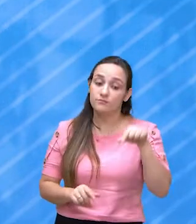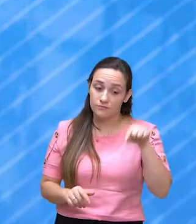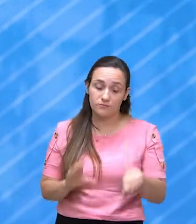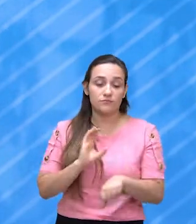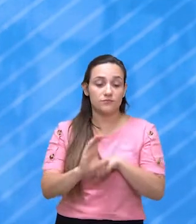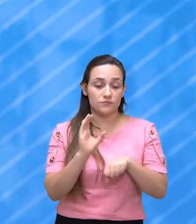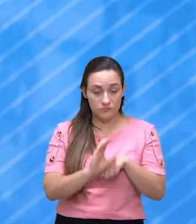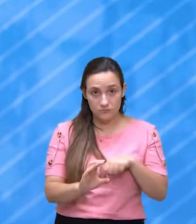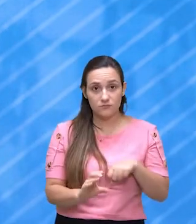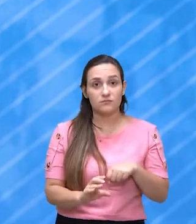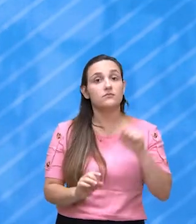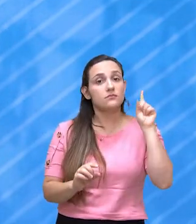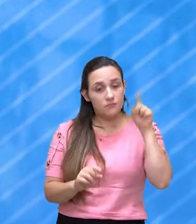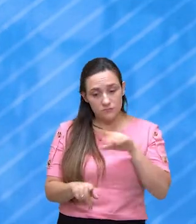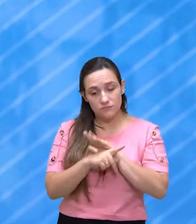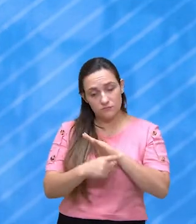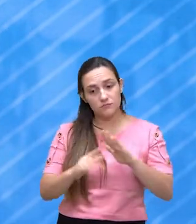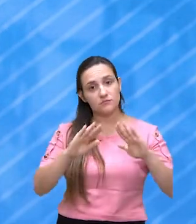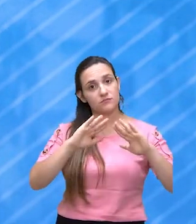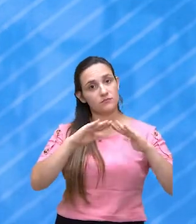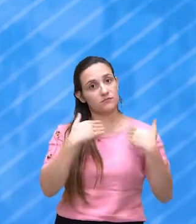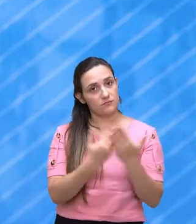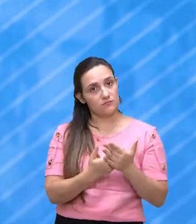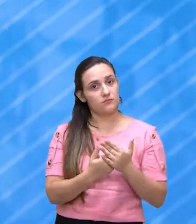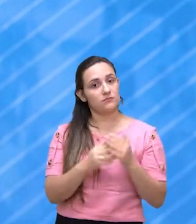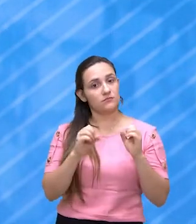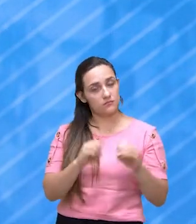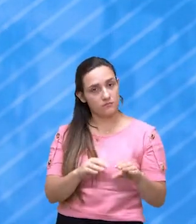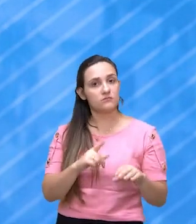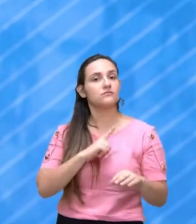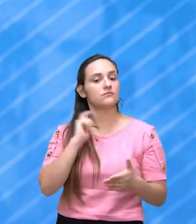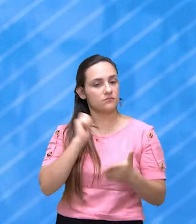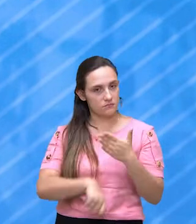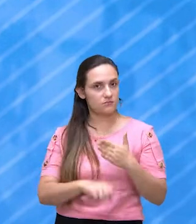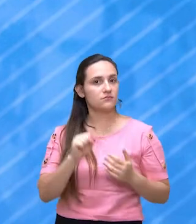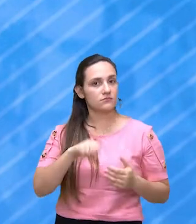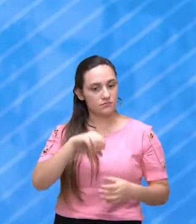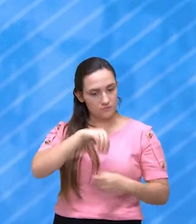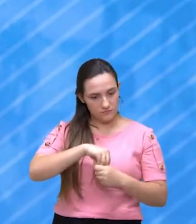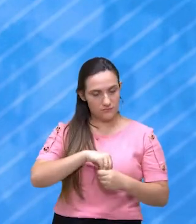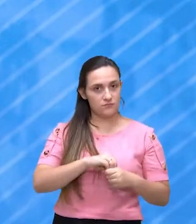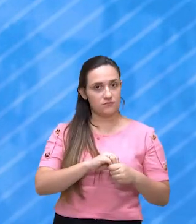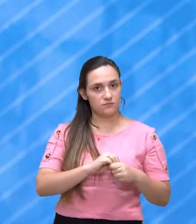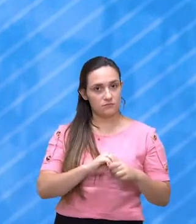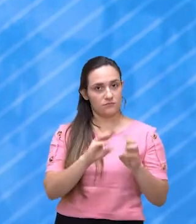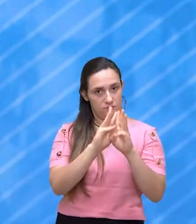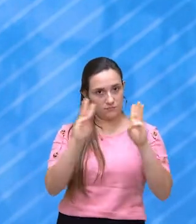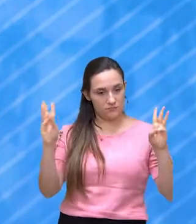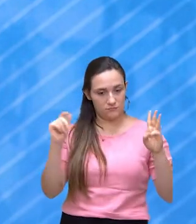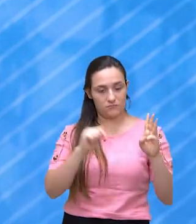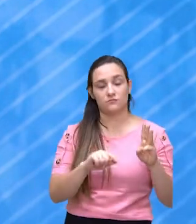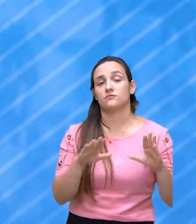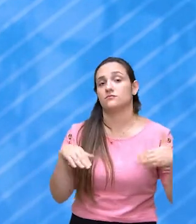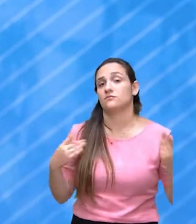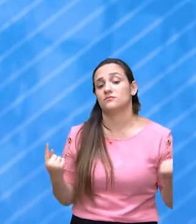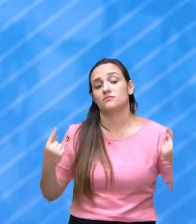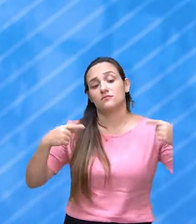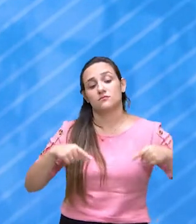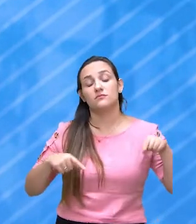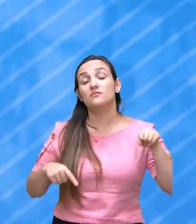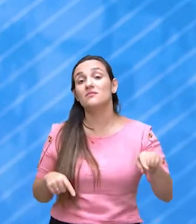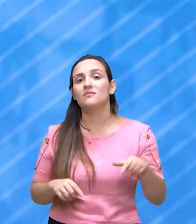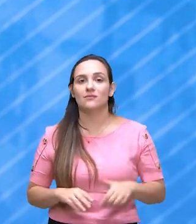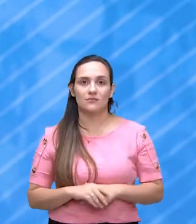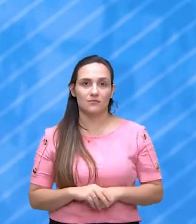esses cursos também estão sendo realizados pela esa e também tem um controle de presença que é feito dentro dessas plataformas O